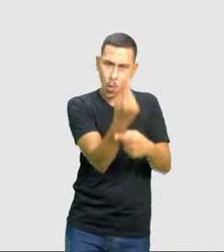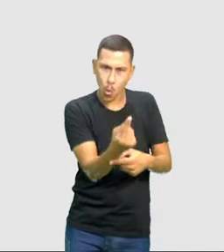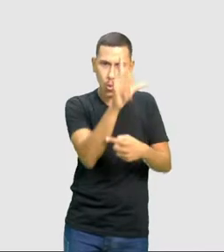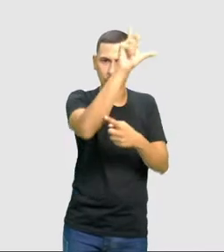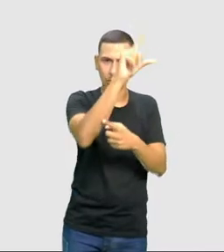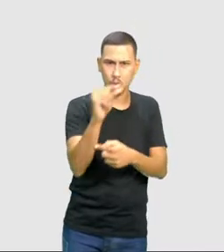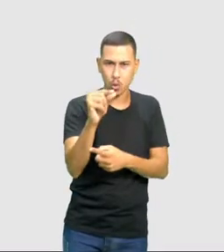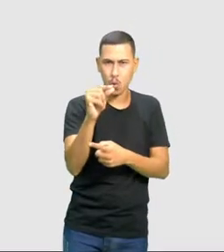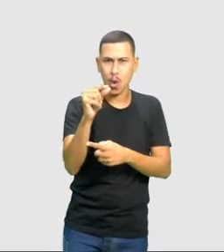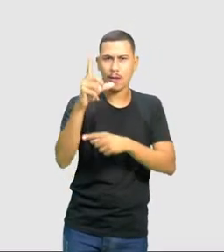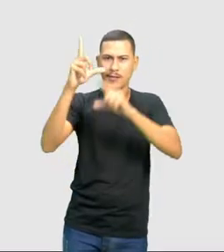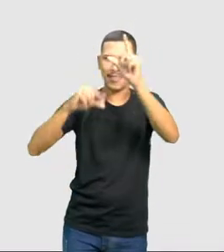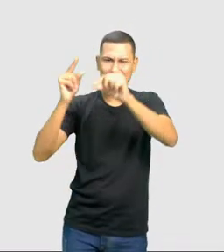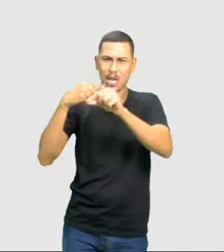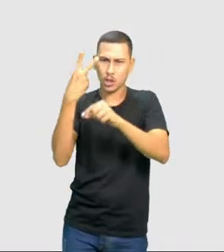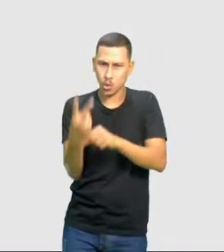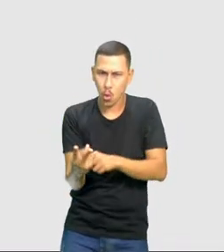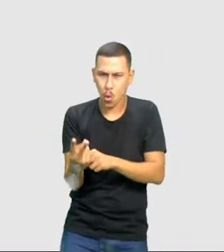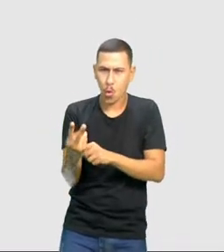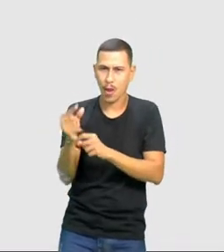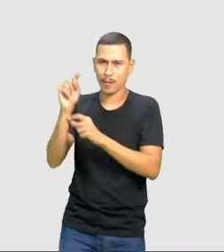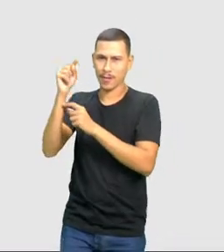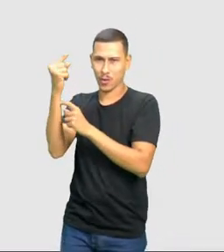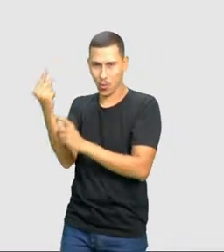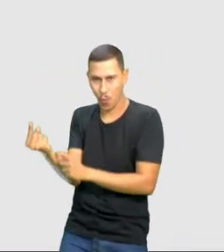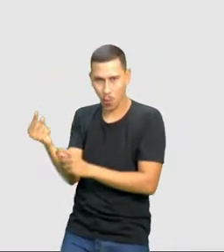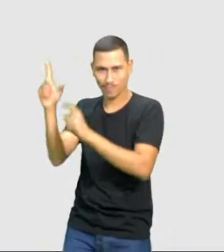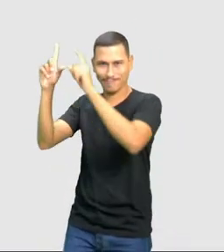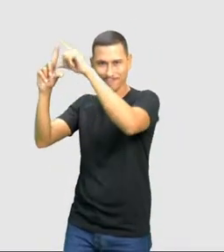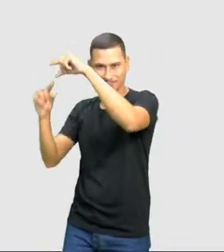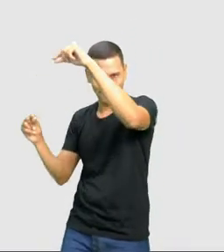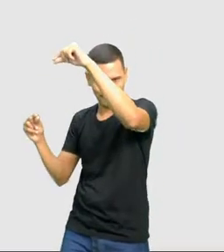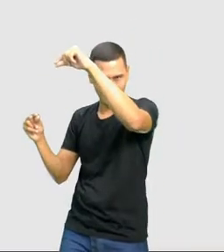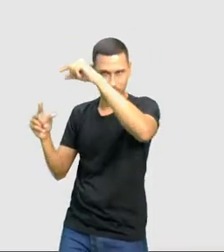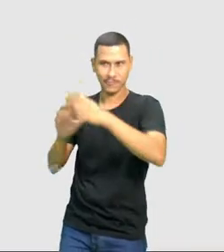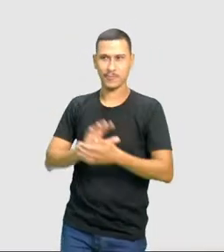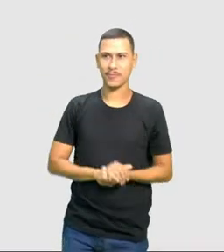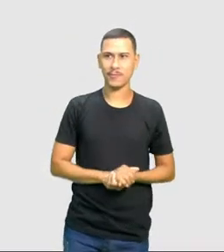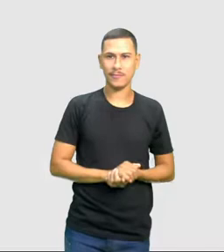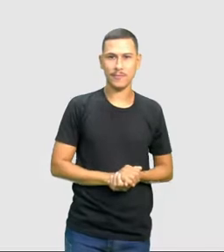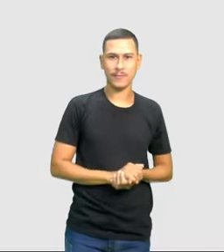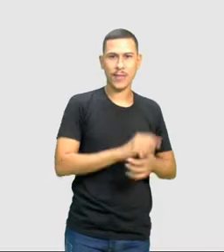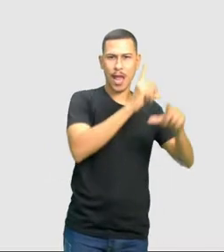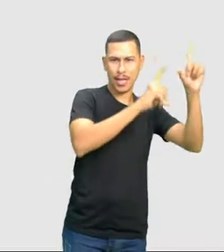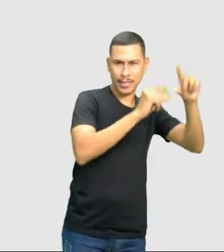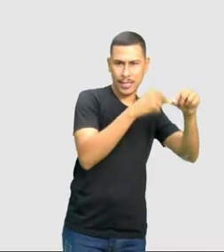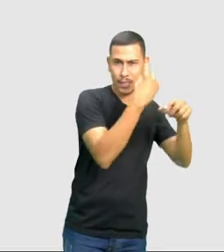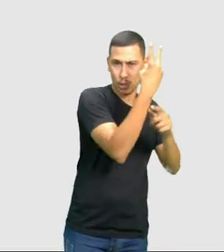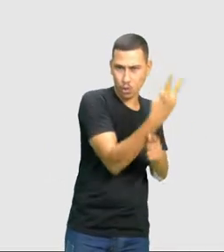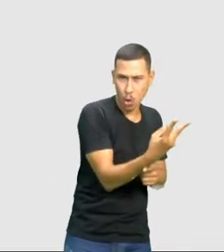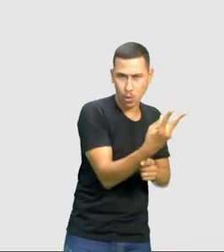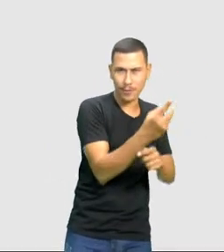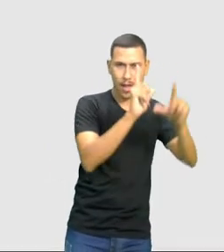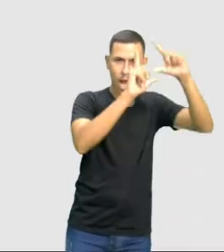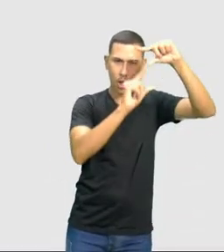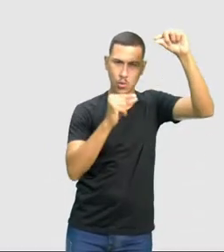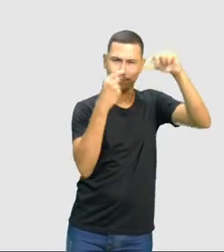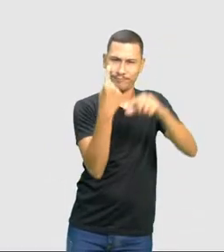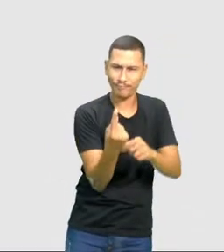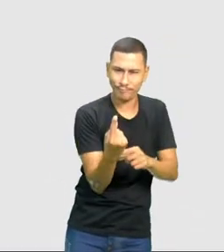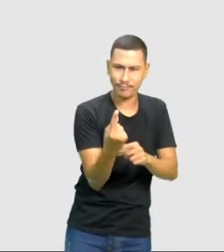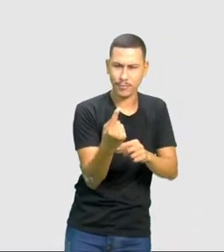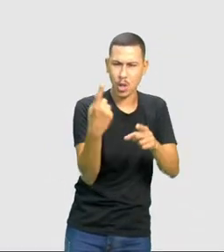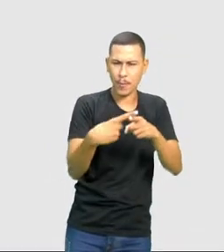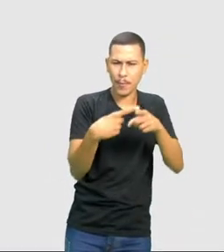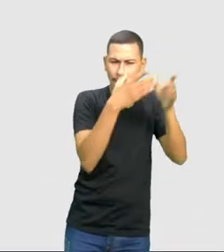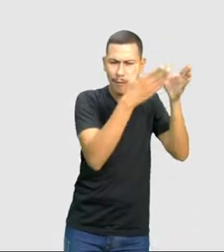lua. Portanto, a cada duas estrelas vem uma lua. Então, depois da lua, o que